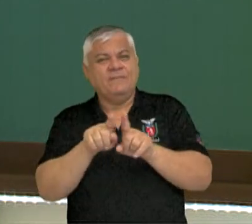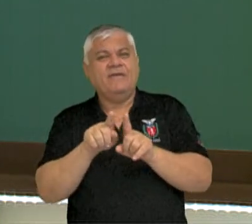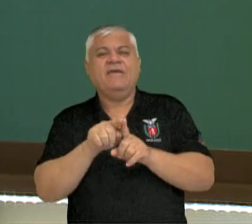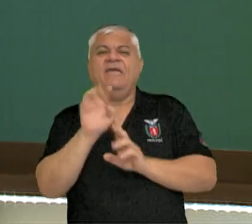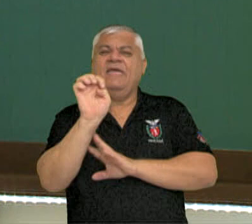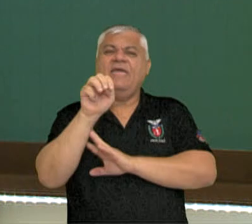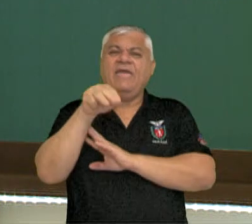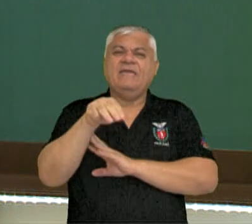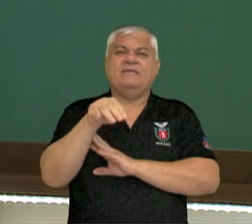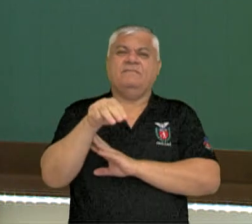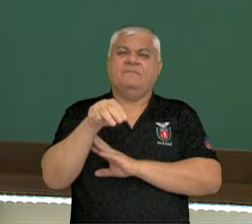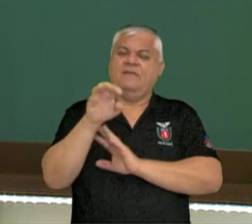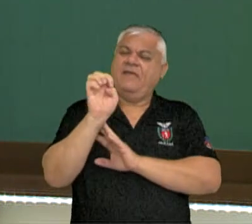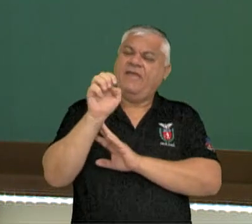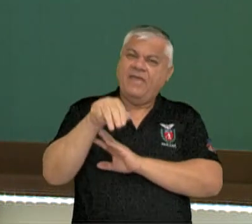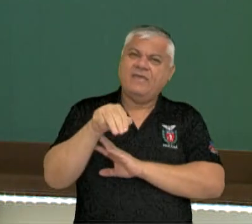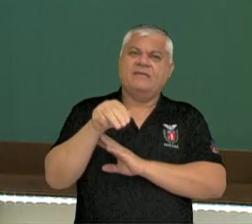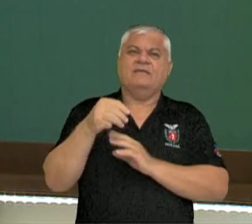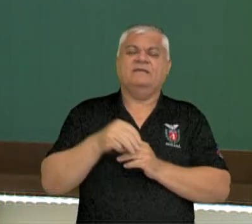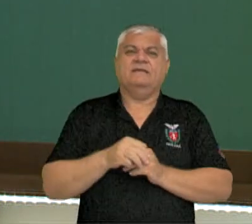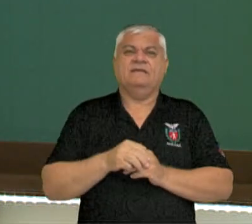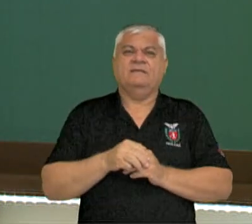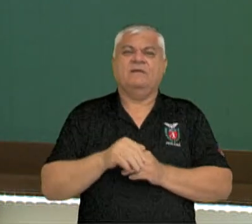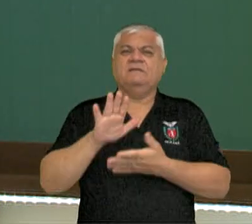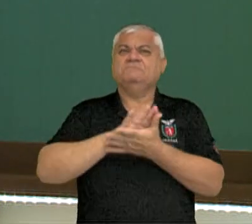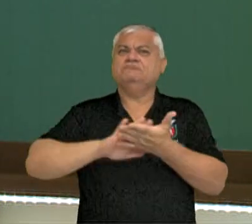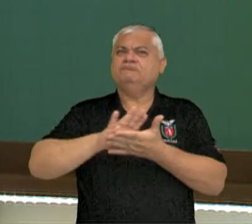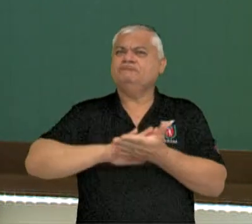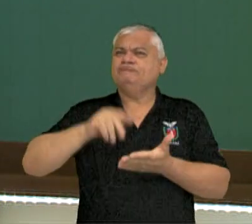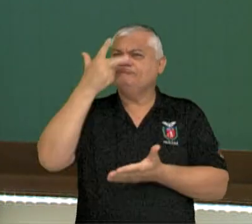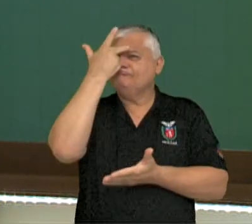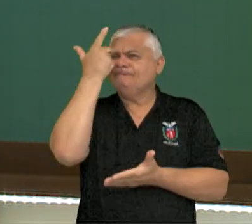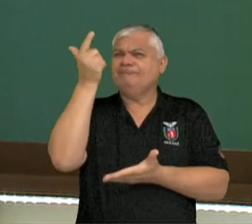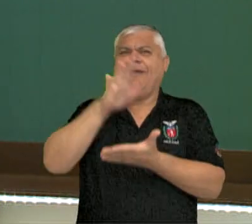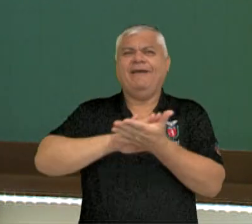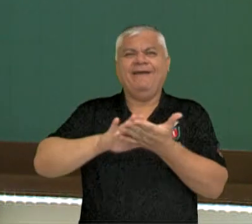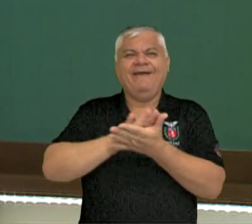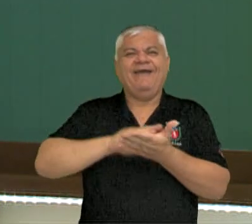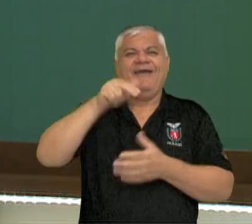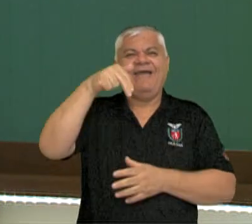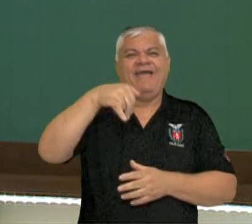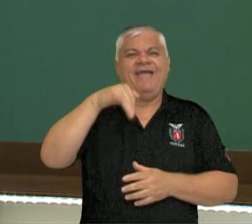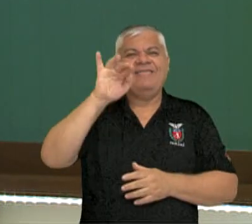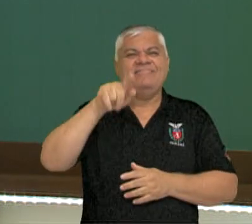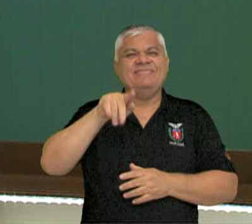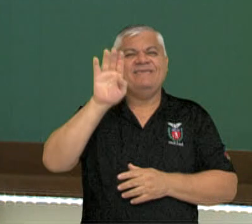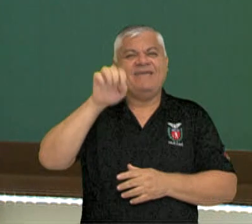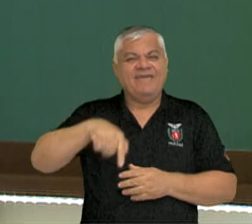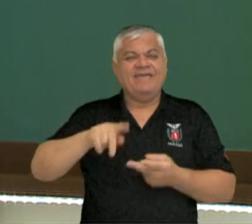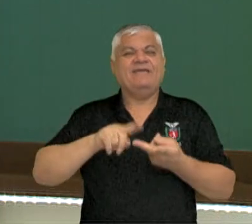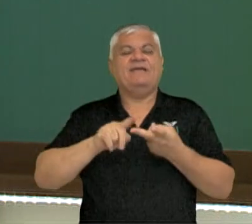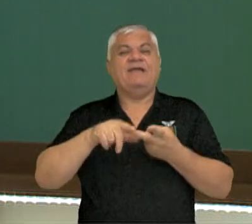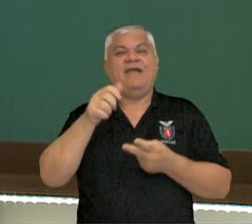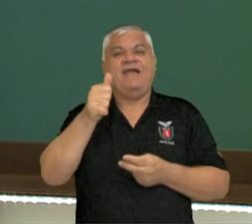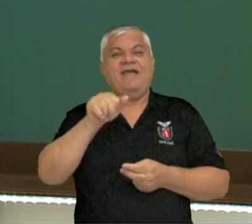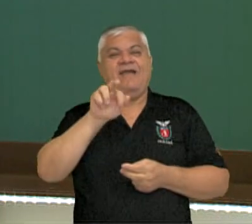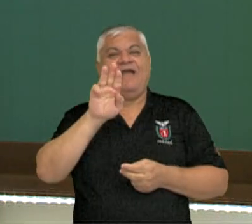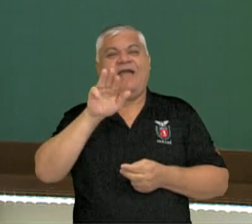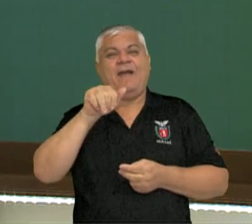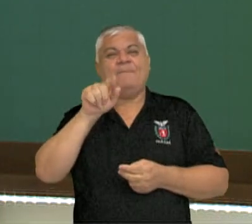em, né? em no final. Ninguém, por exemplo, né? Armazém. Temos algumas que terminam